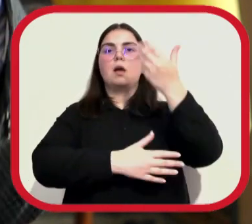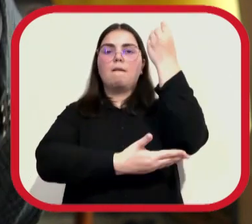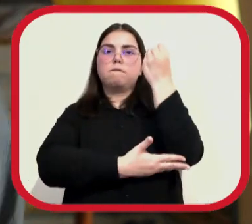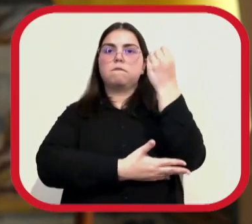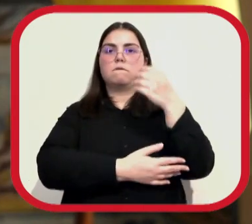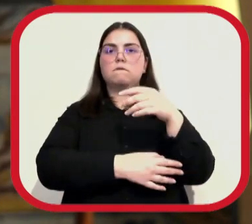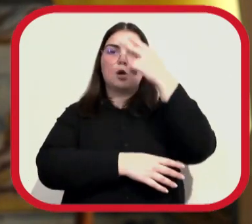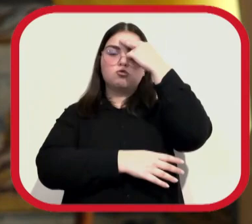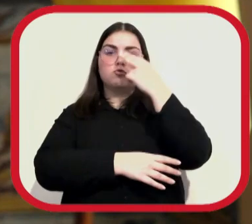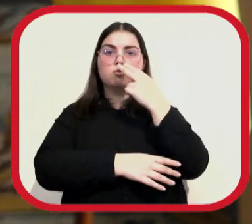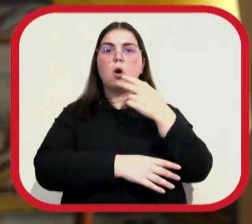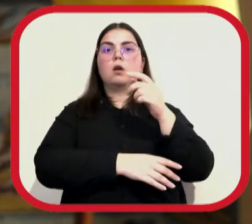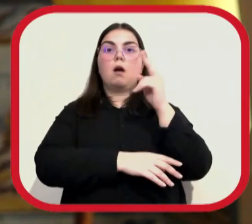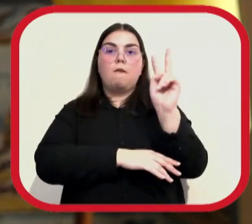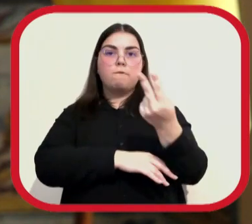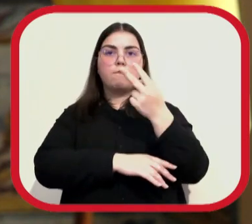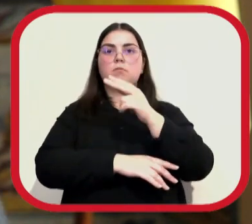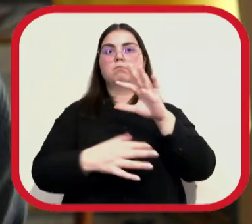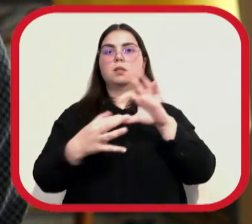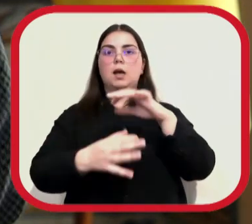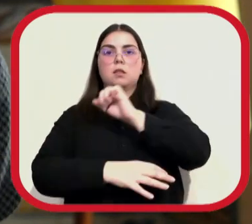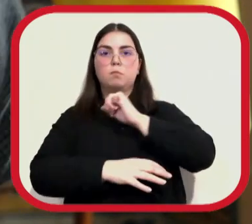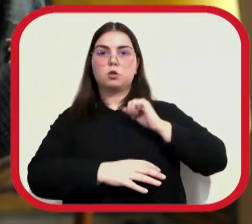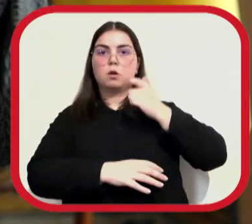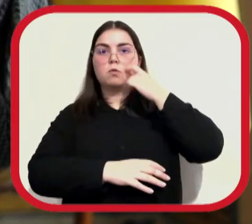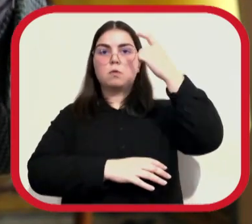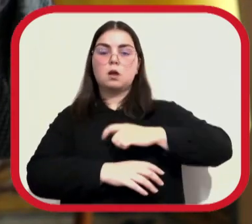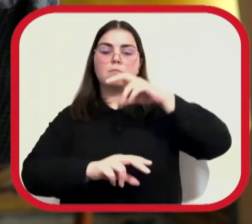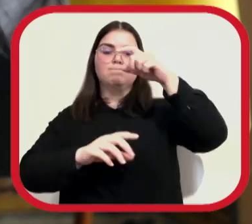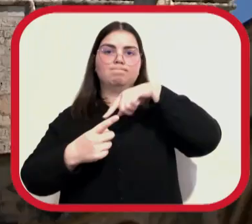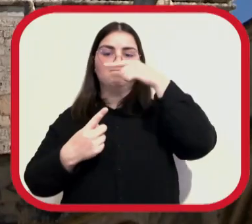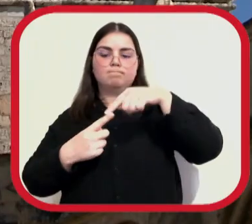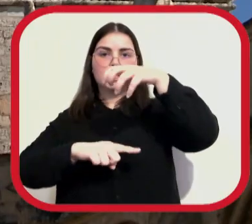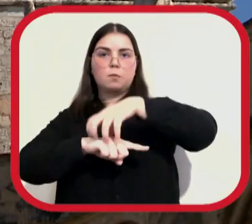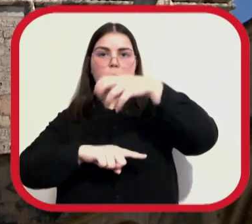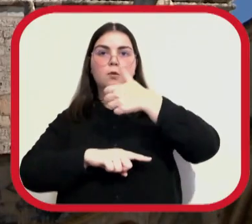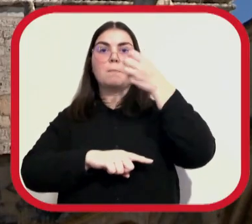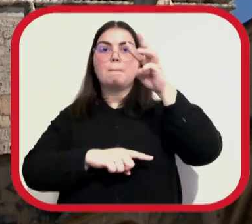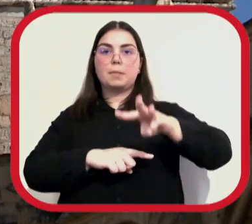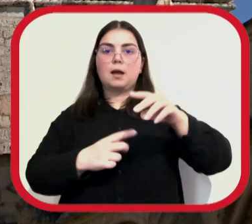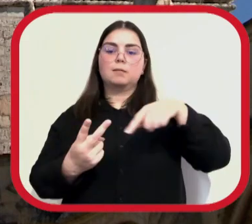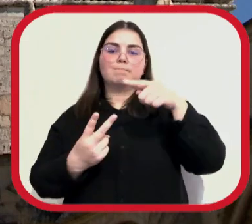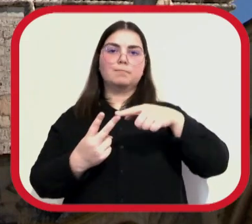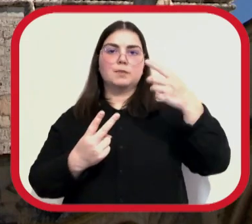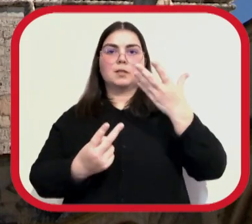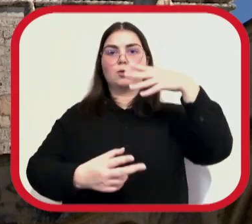são considerados como património da humanidade: a Torre de São Vicente, que é a Torre de Belém, e o Mosteiro de Jerónimo.